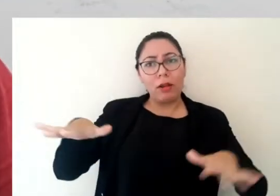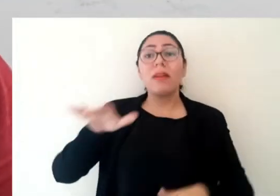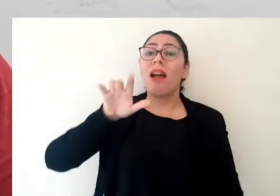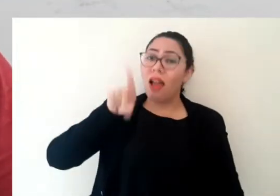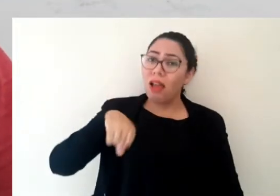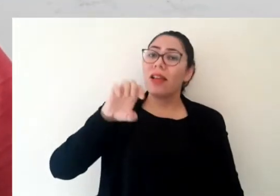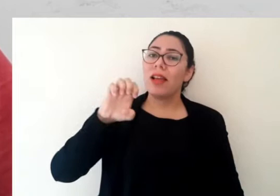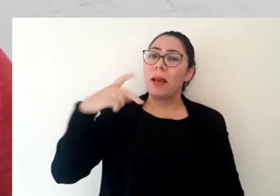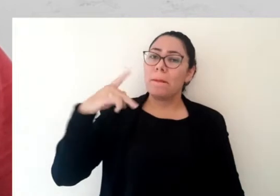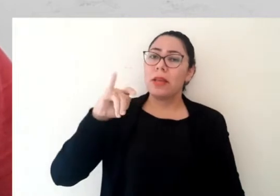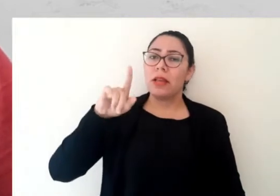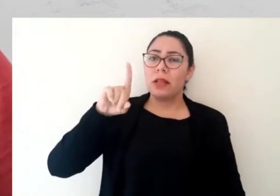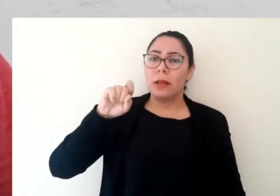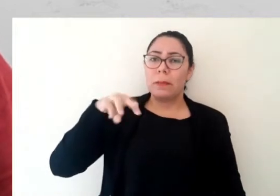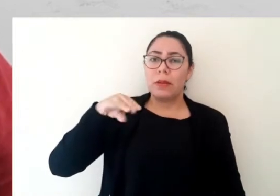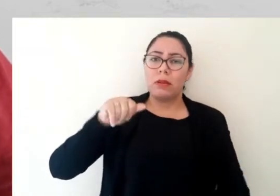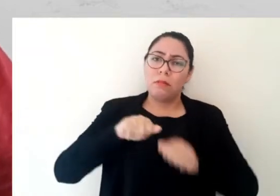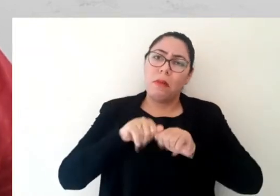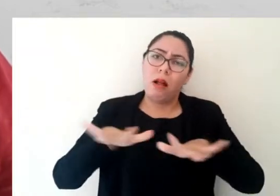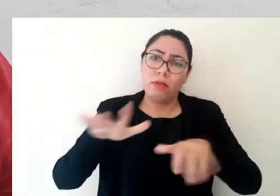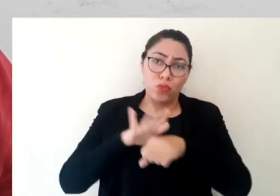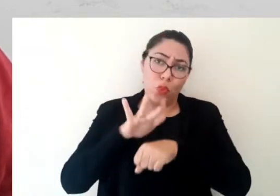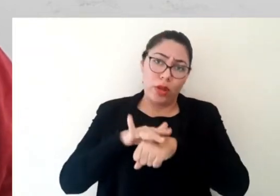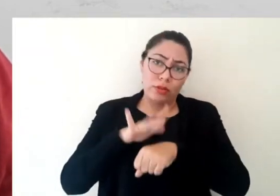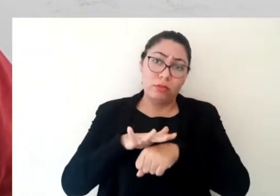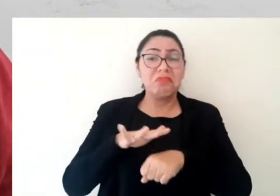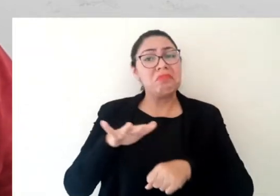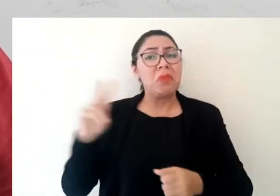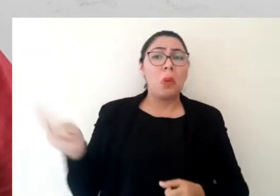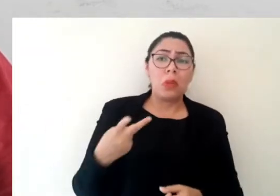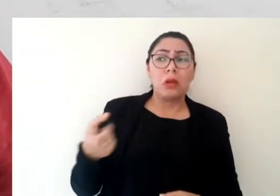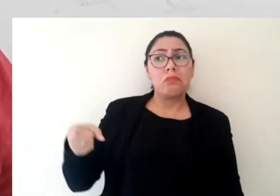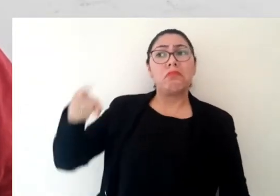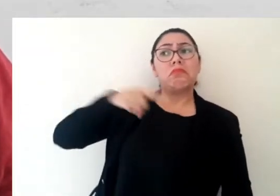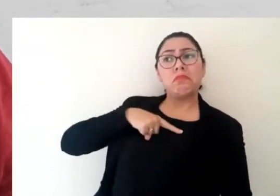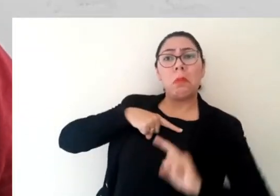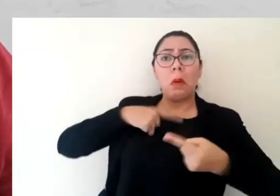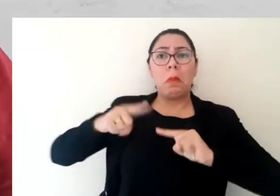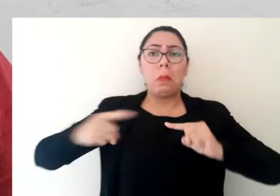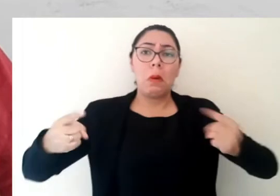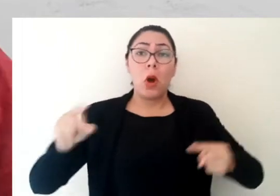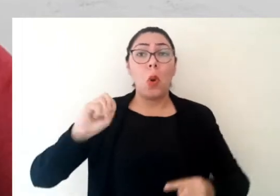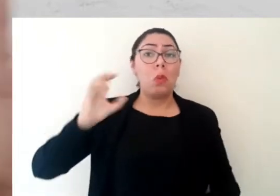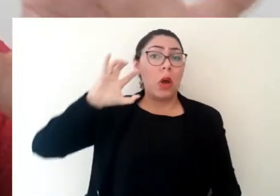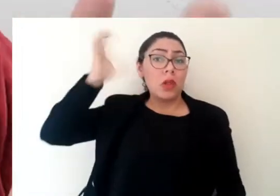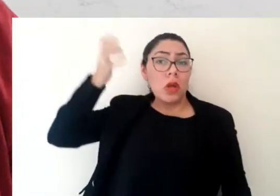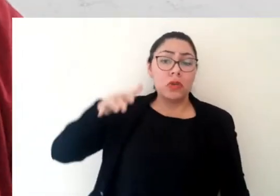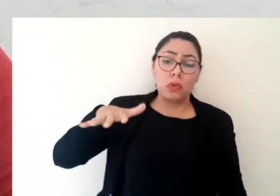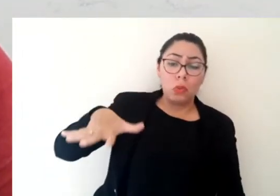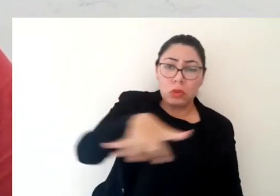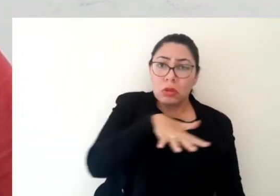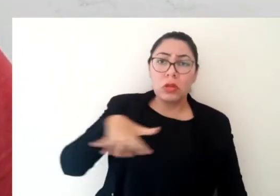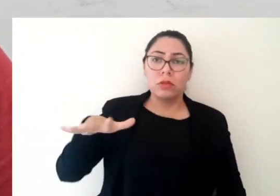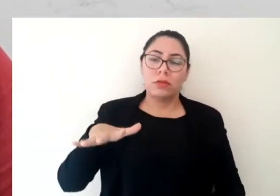posso falar de uma epidemia, que pode ser causado por vários fatores, né? Doenças contagiosas, questões ambientais e vários